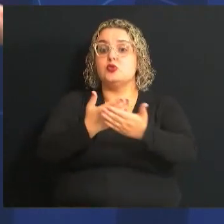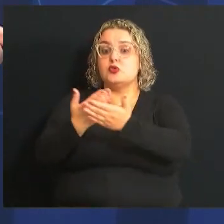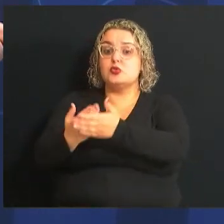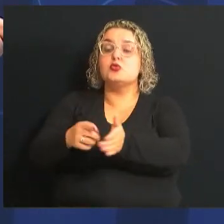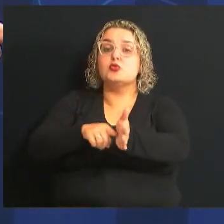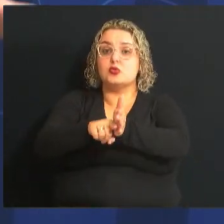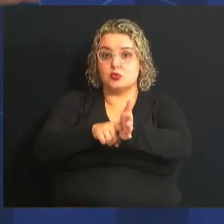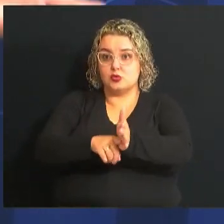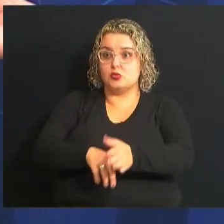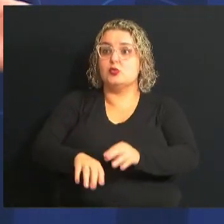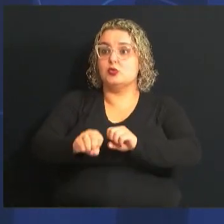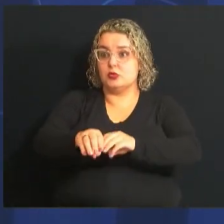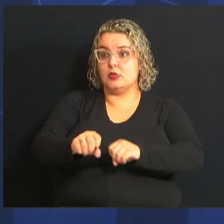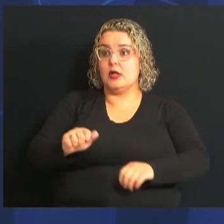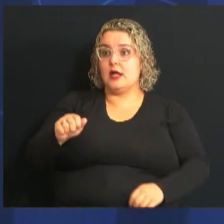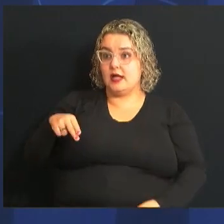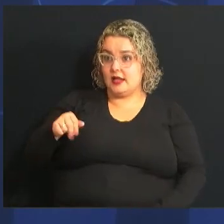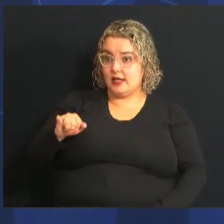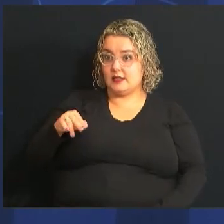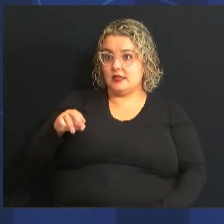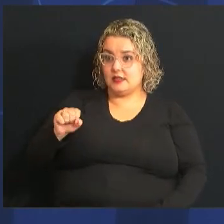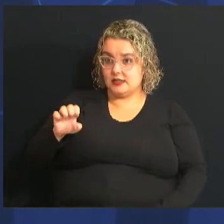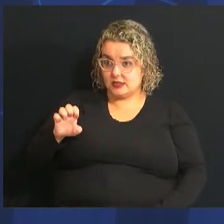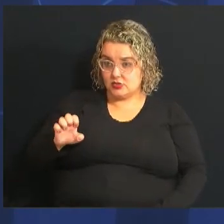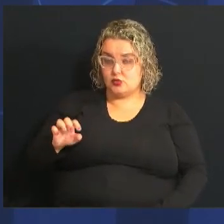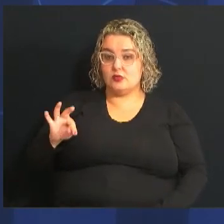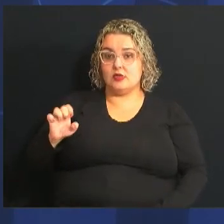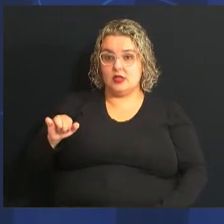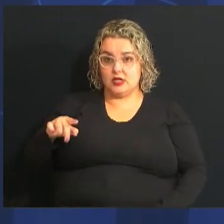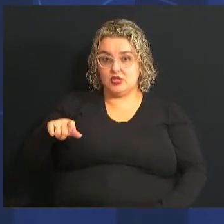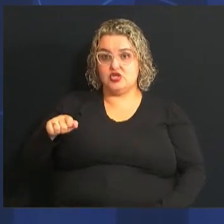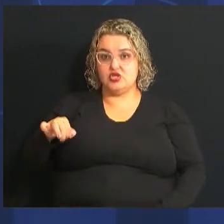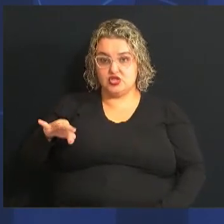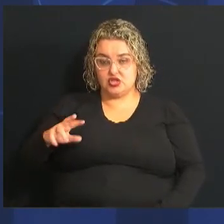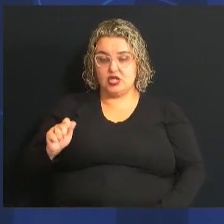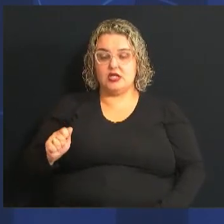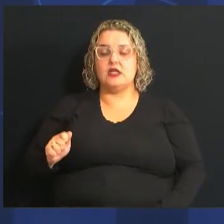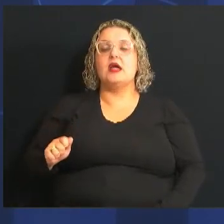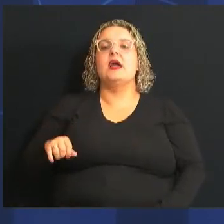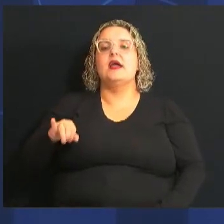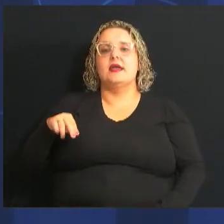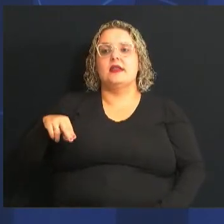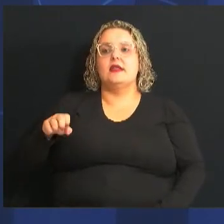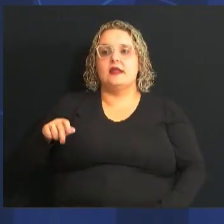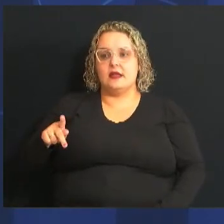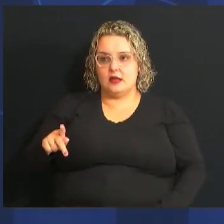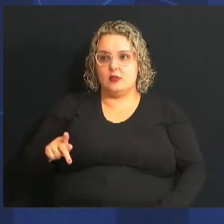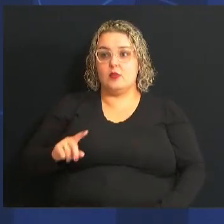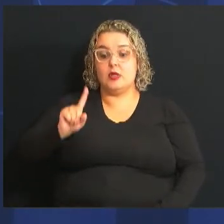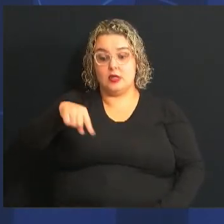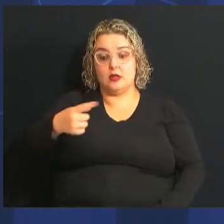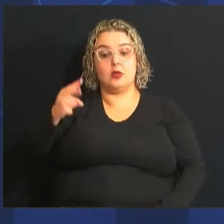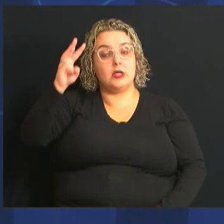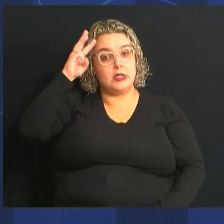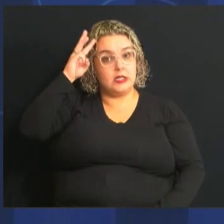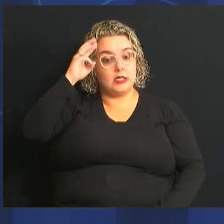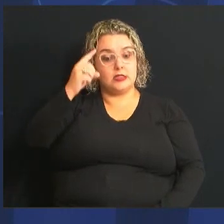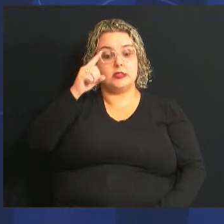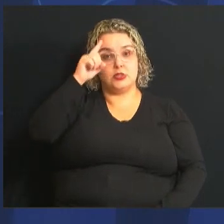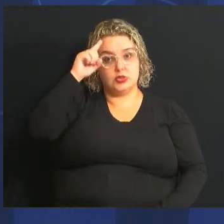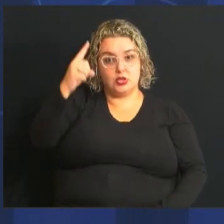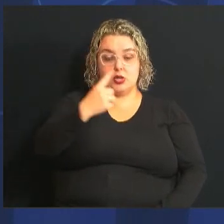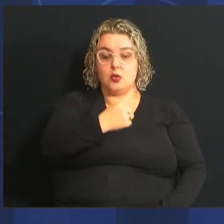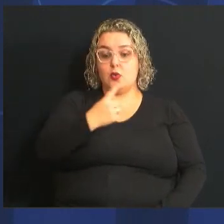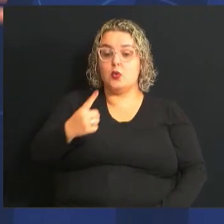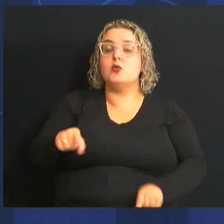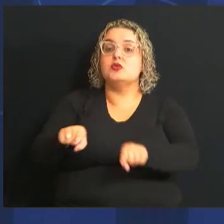Educacionais, Anísio Teixeira, o INEP, vai aplicar a prova do Enem na próxima terça-feira, dia 11, e também na